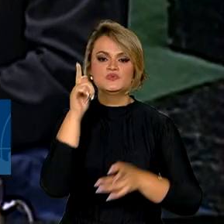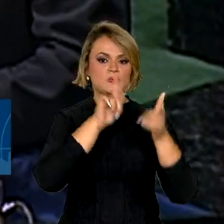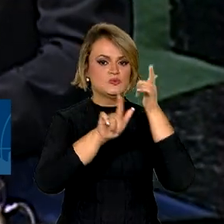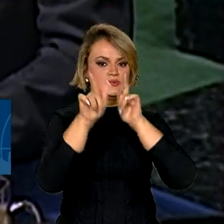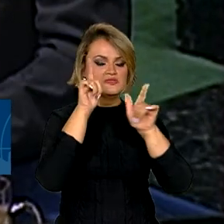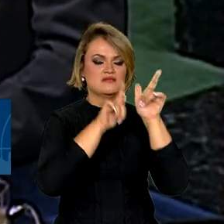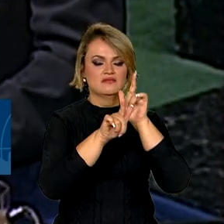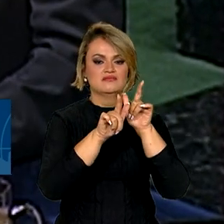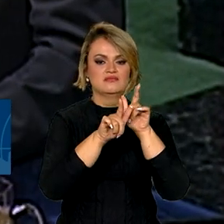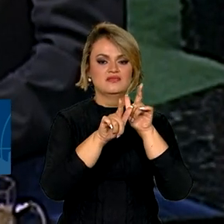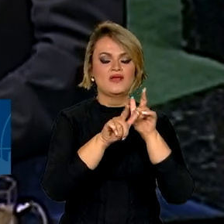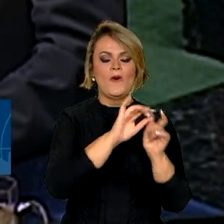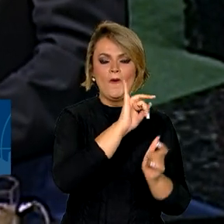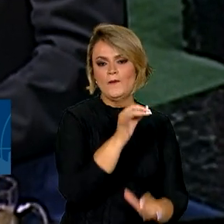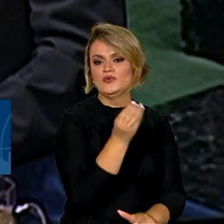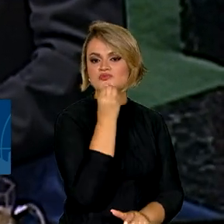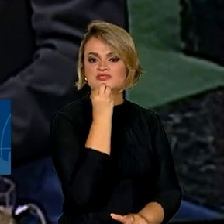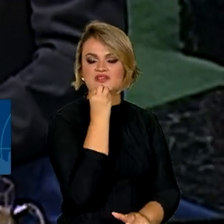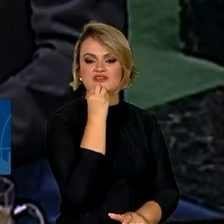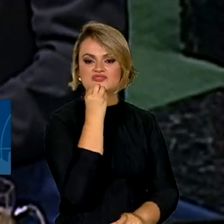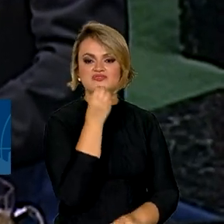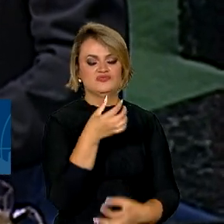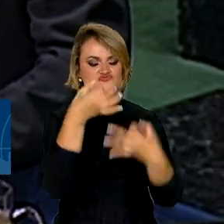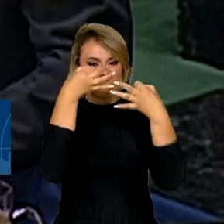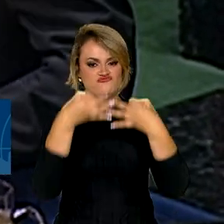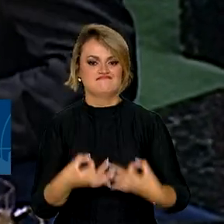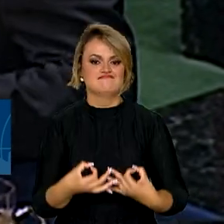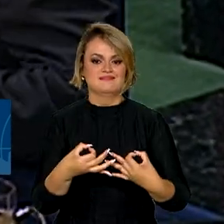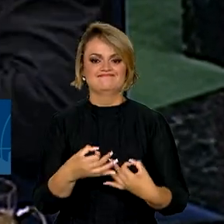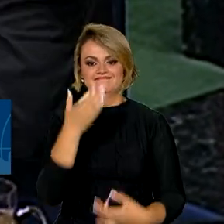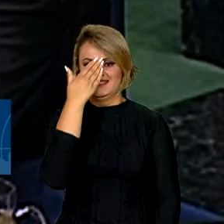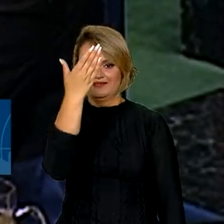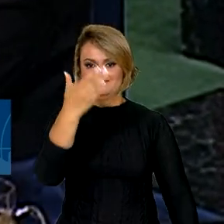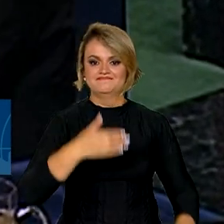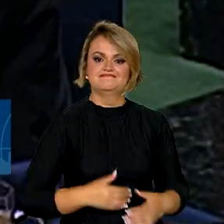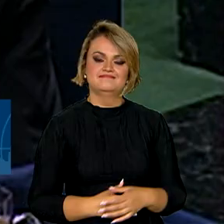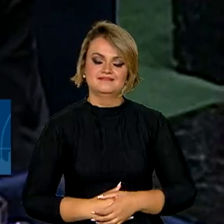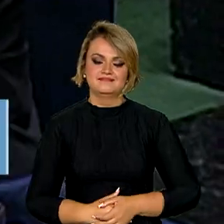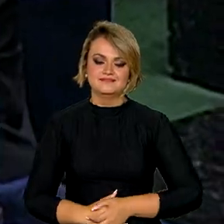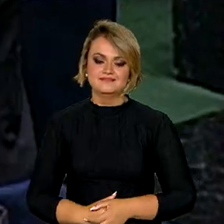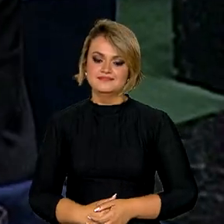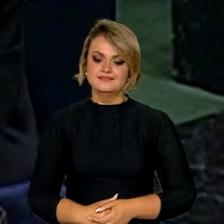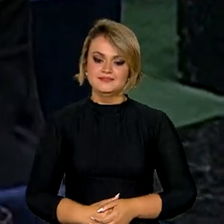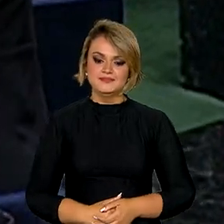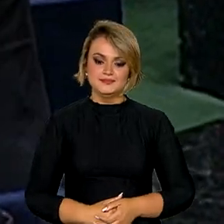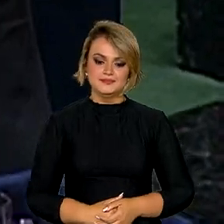a oportunidade histórica da justiça. Muito obrigado.